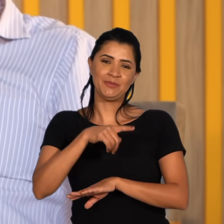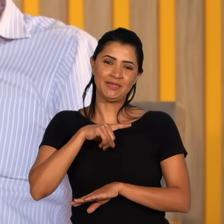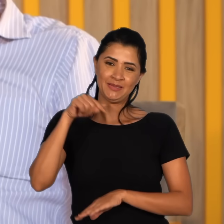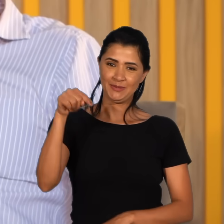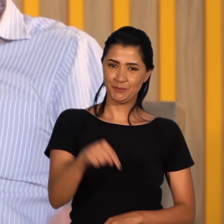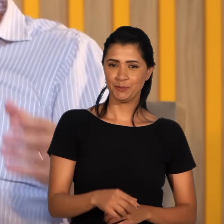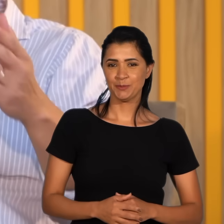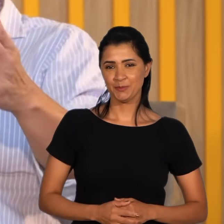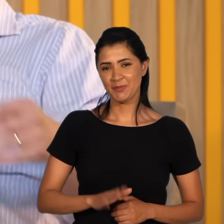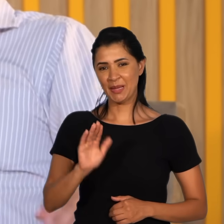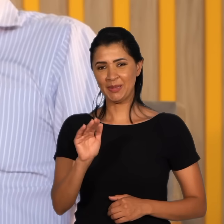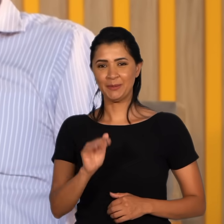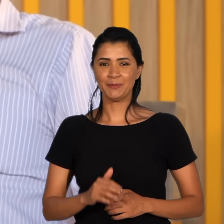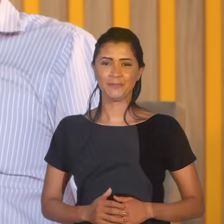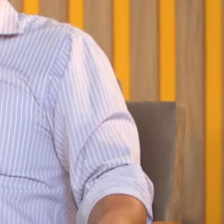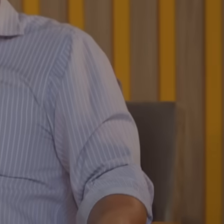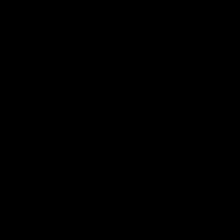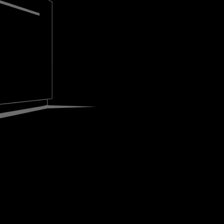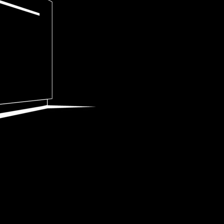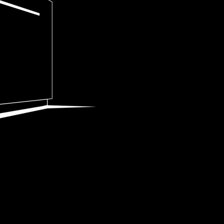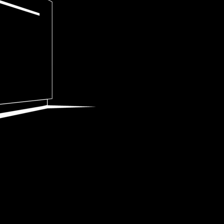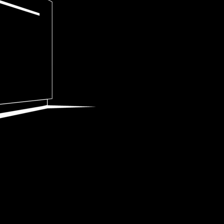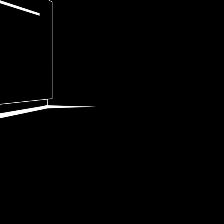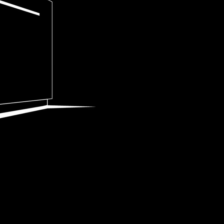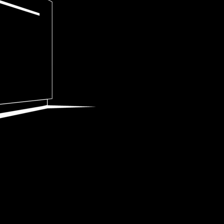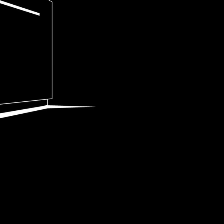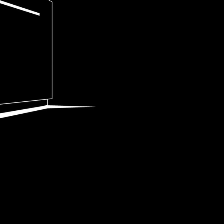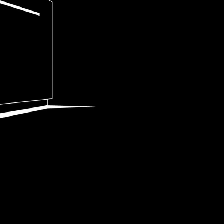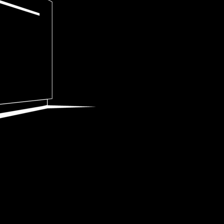participação pela sua presença e até um próximo programa